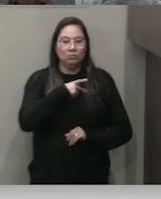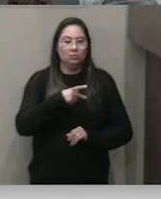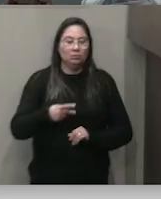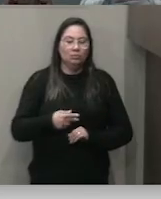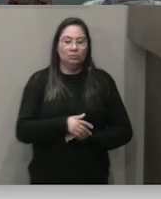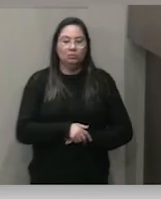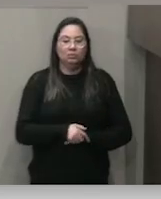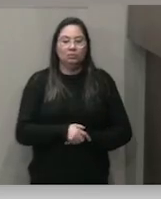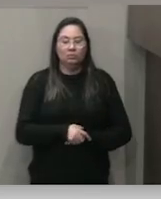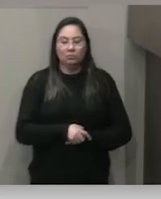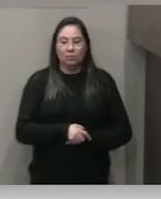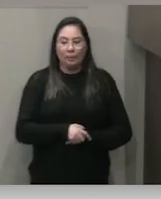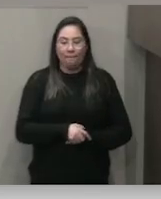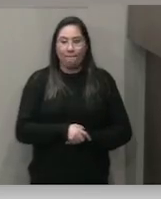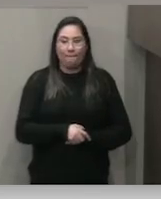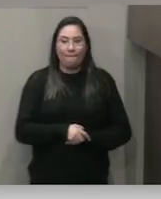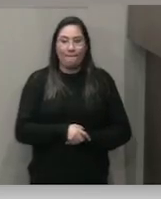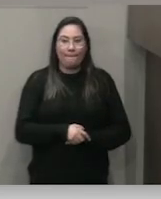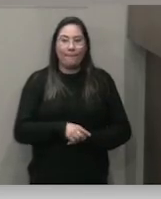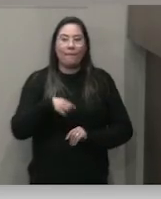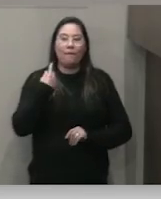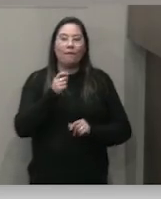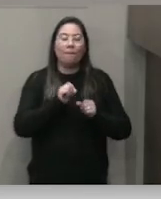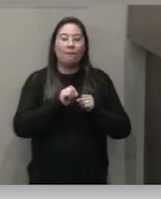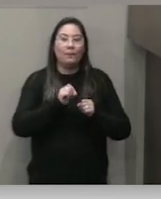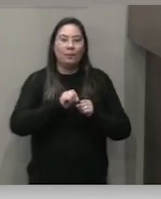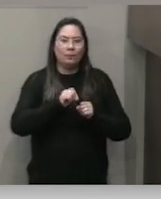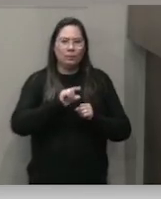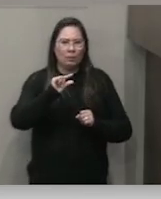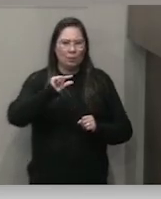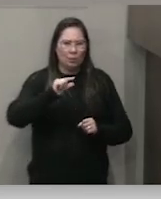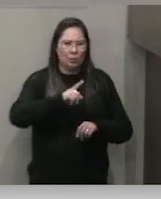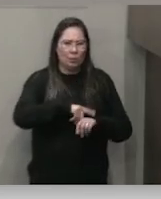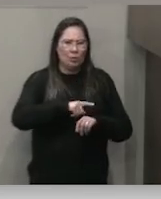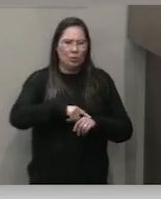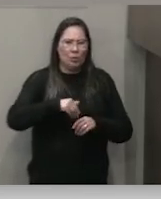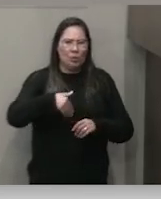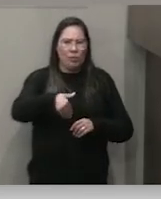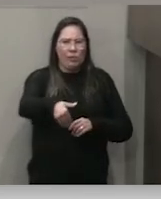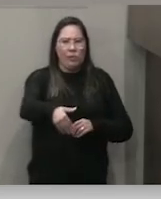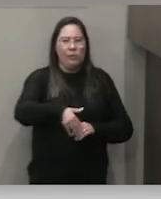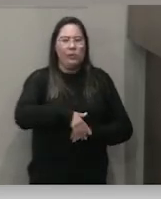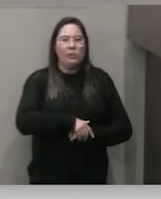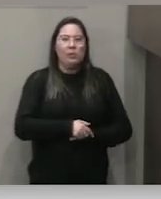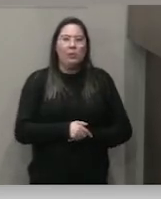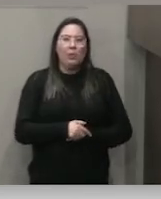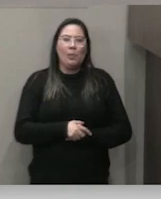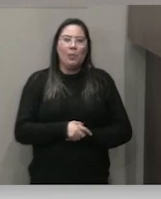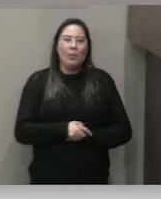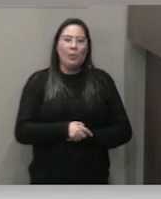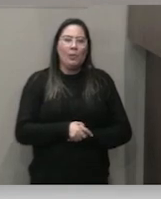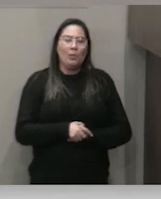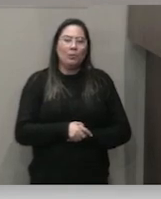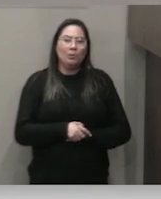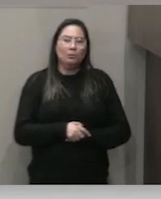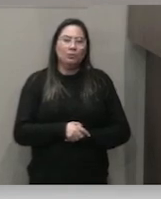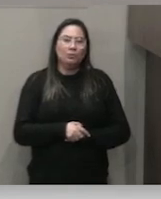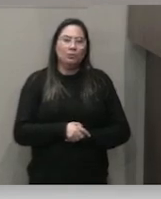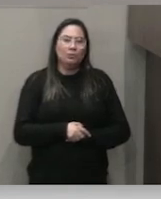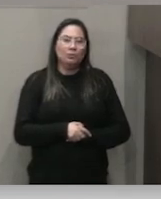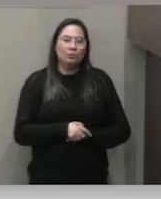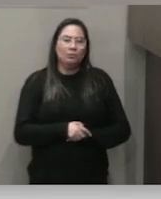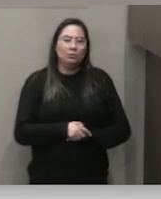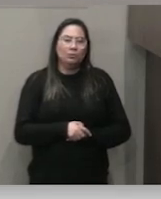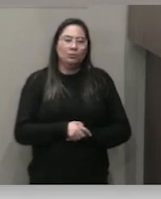Presidente, Carlos Edis, fizemos aqui há pouco tempo uma indicação ao Executivo, vereadora Regina e vereadora Eva, para